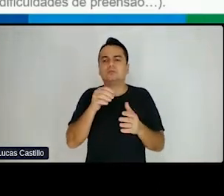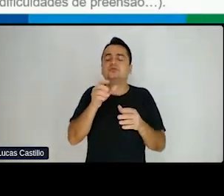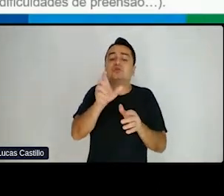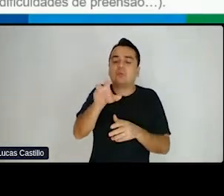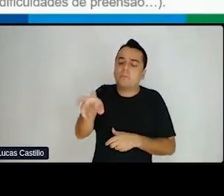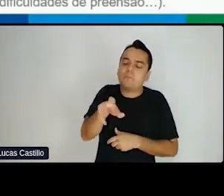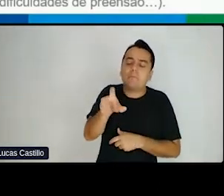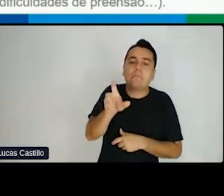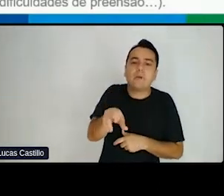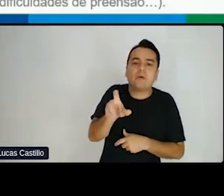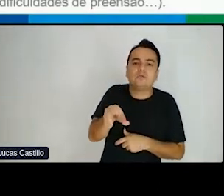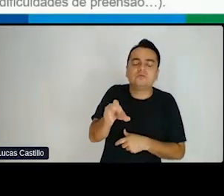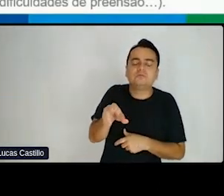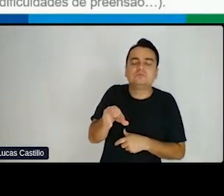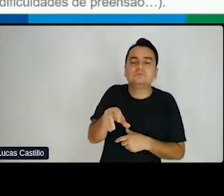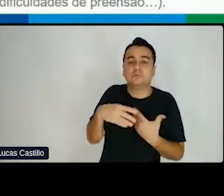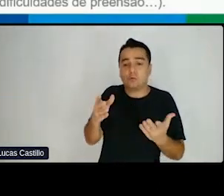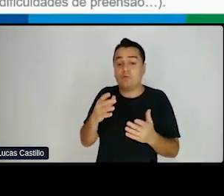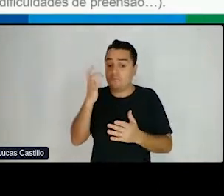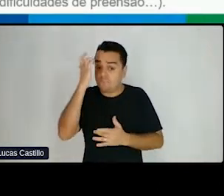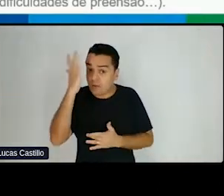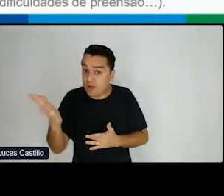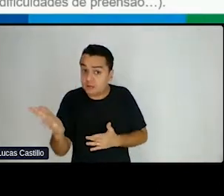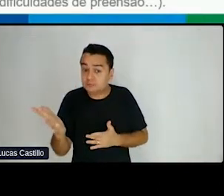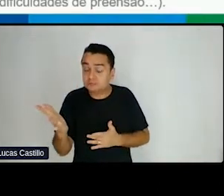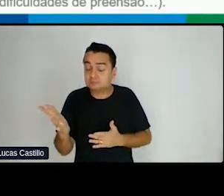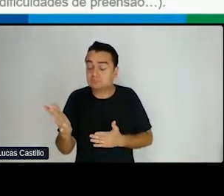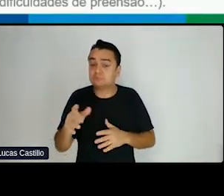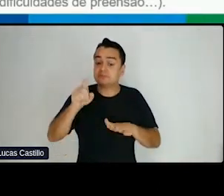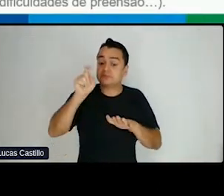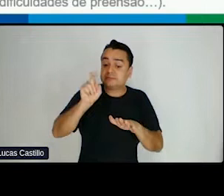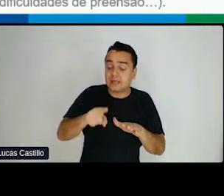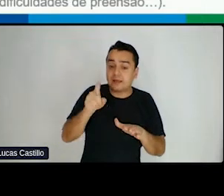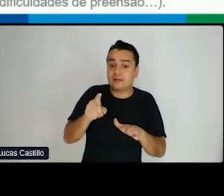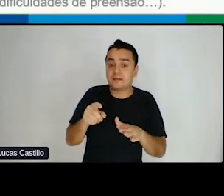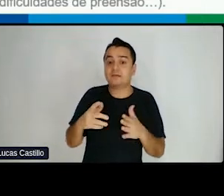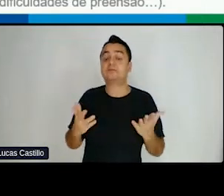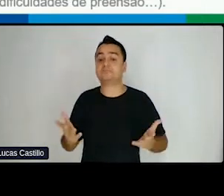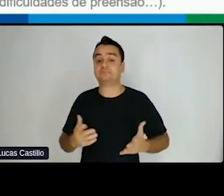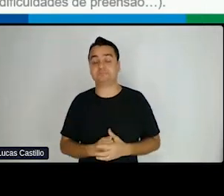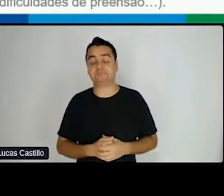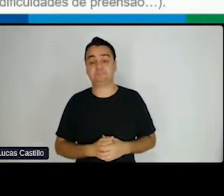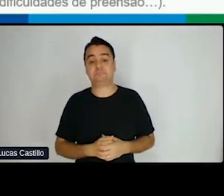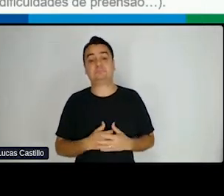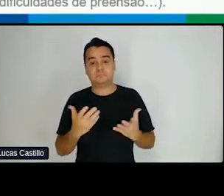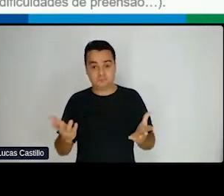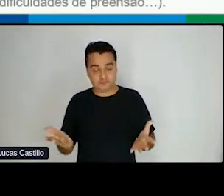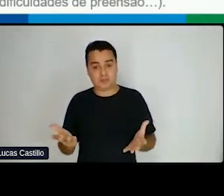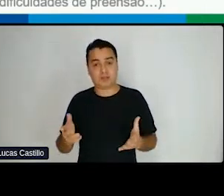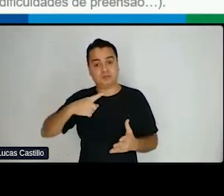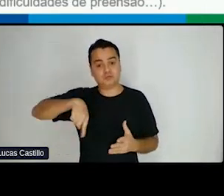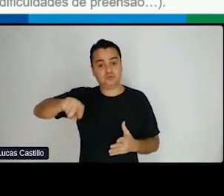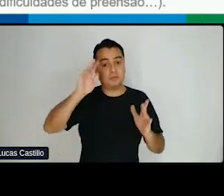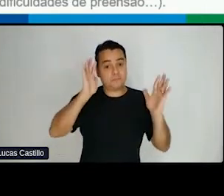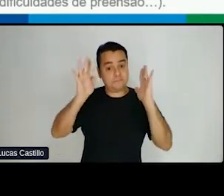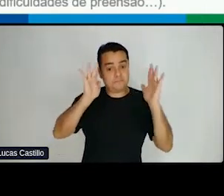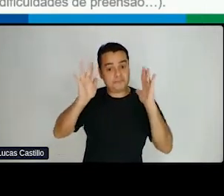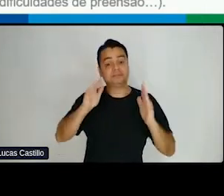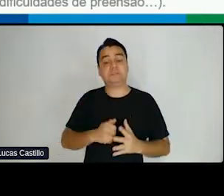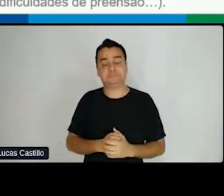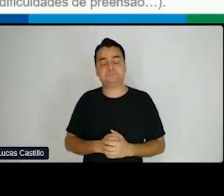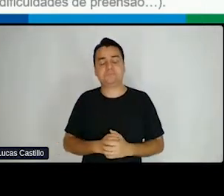mouse? Será que está fácil essa navegação por teclas de atalho? Então, tá aí para a gente pensar,